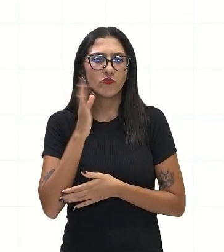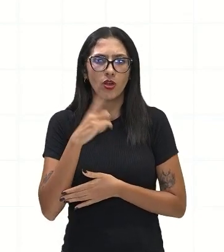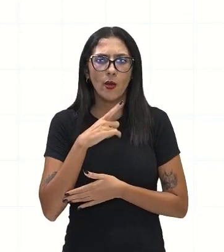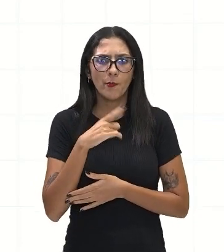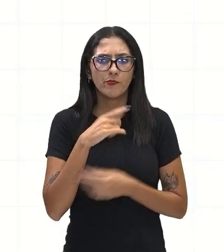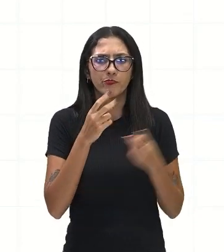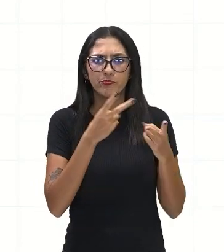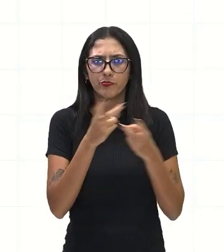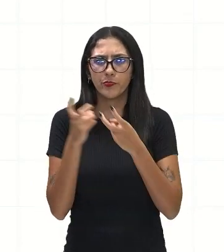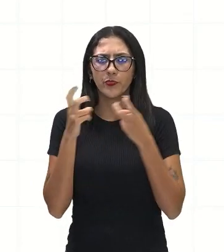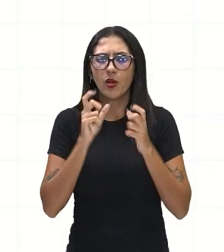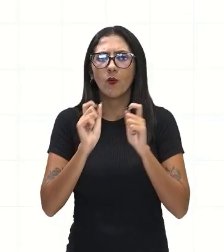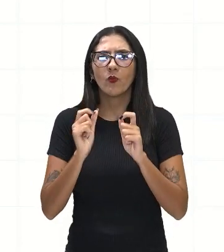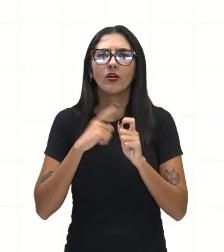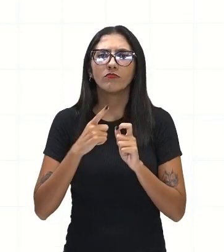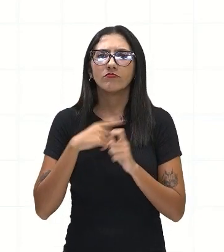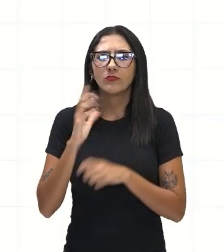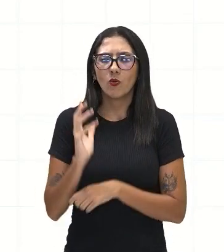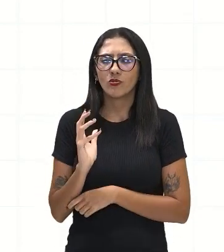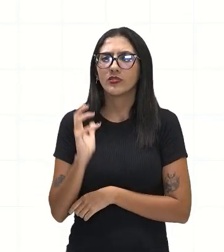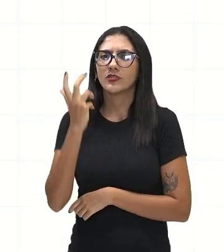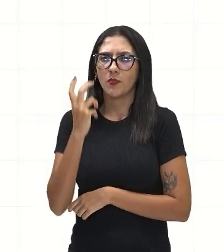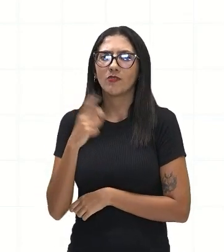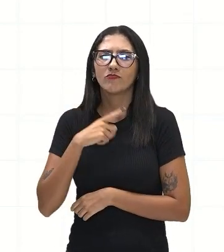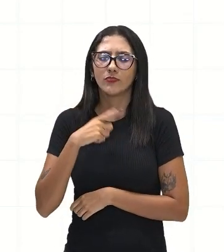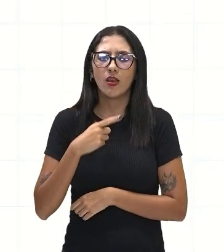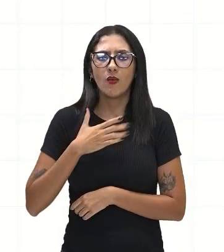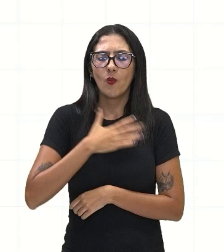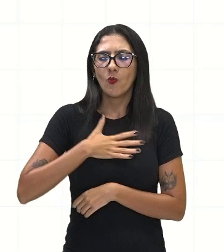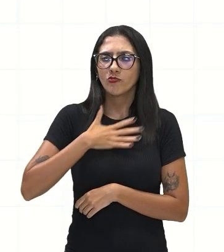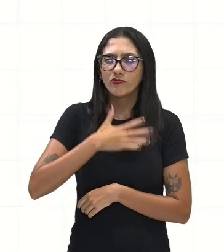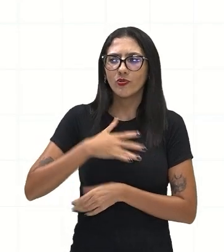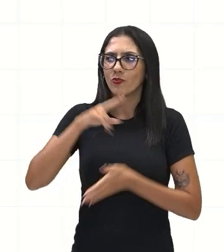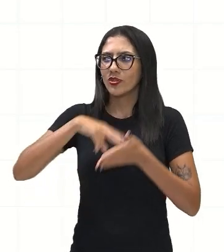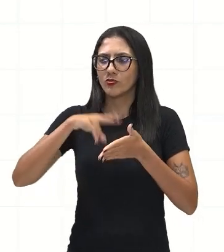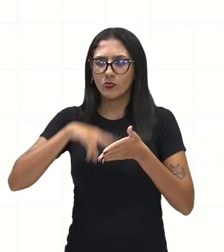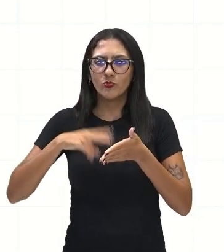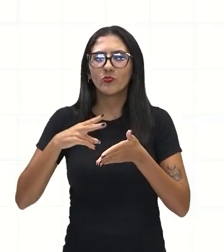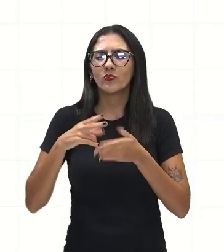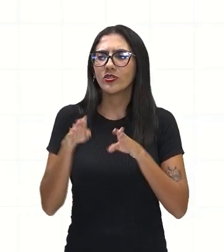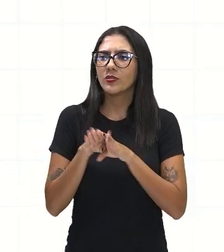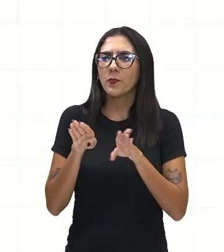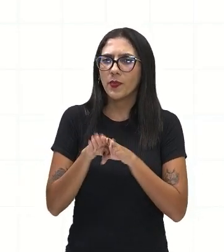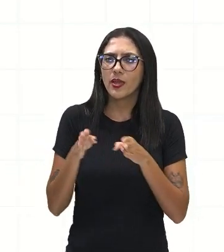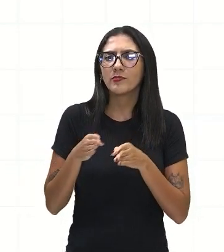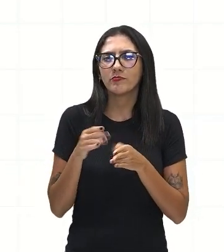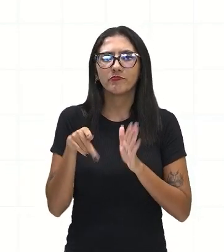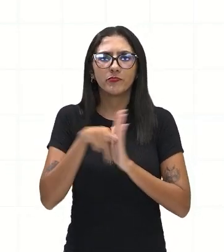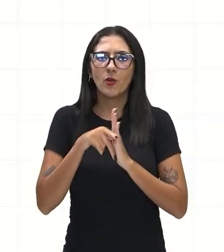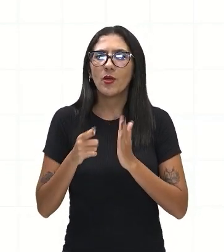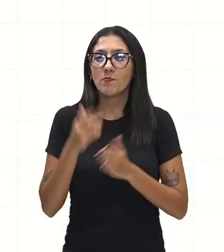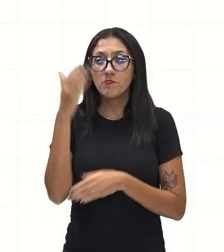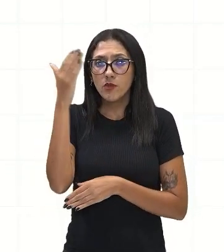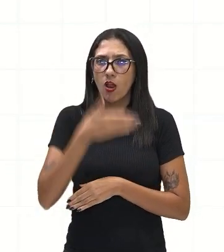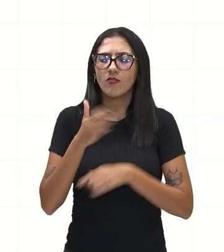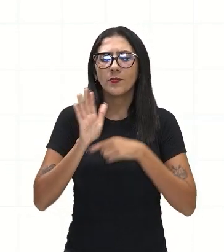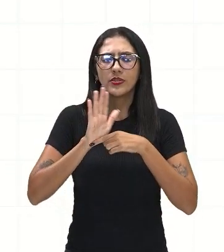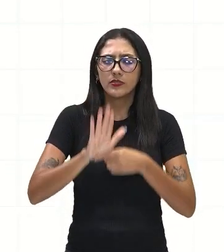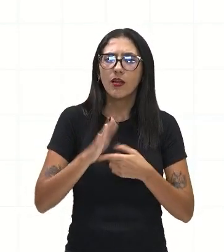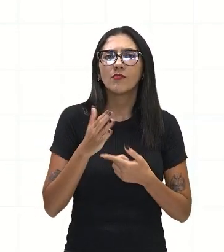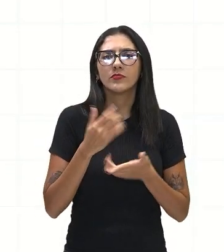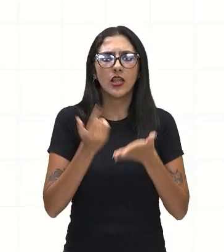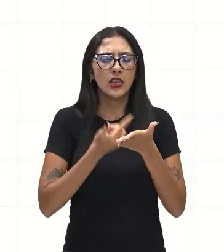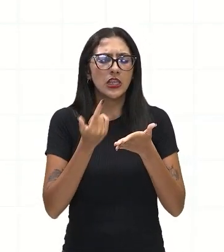que é fato, né? Ela gostou dos livros, ela gostava de ler, e aí ela vai provando. Eu li os livros de